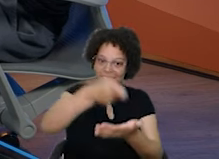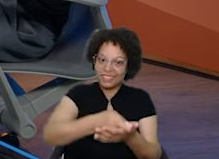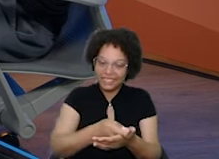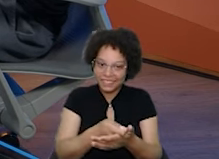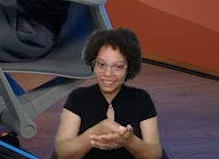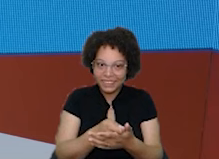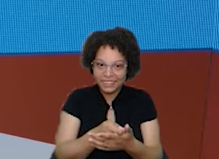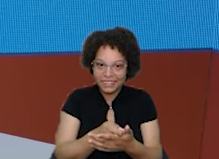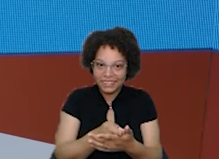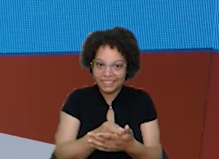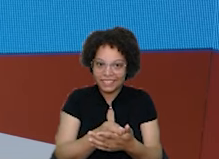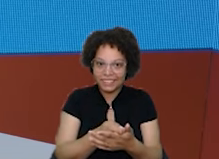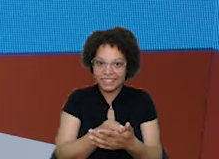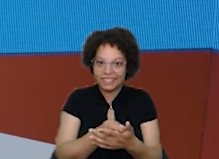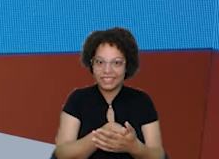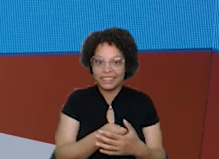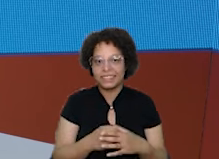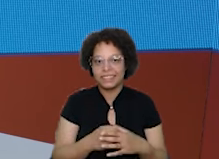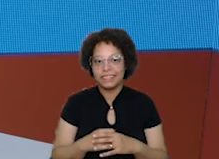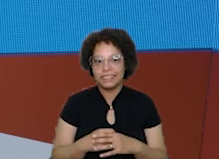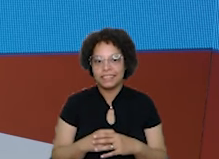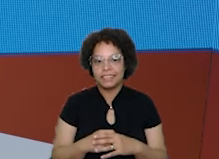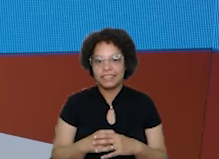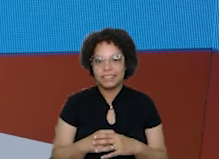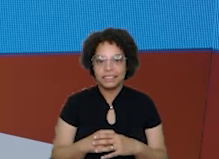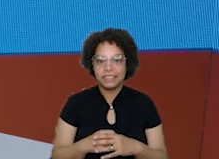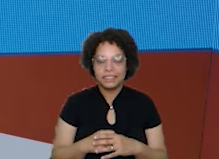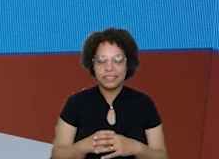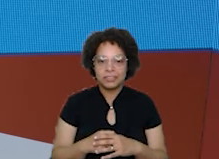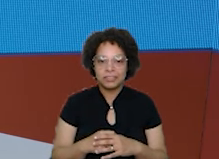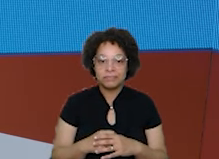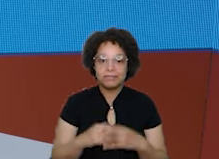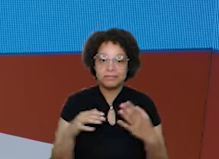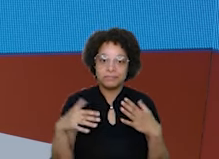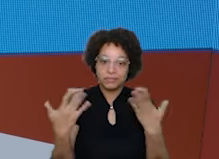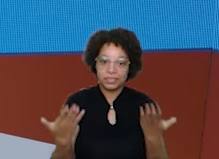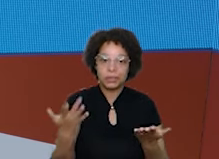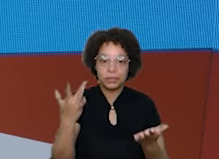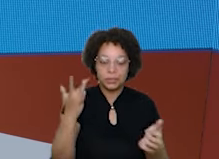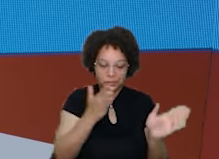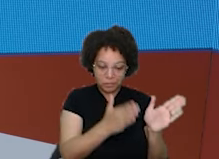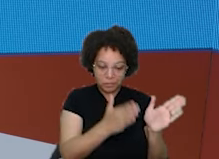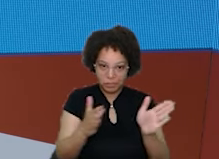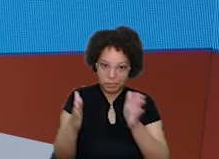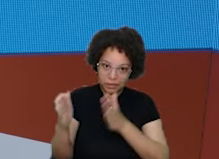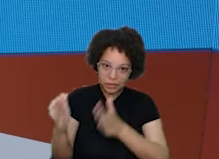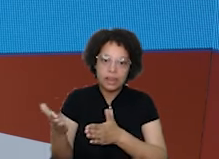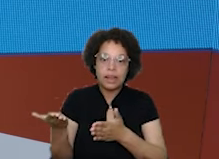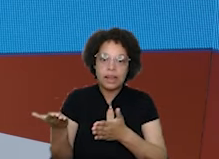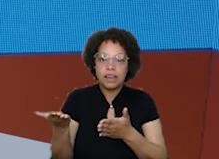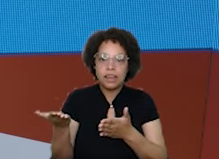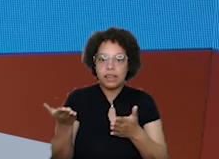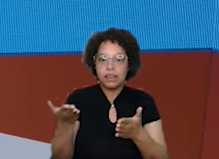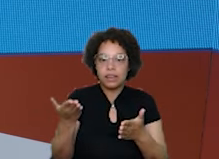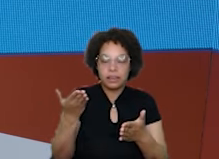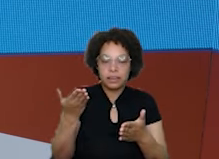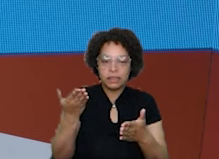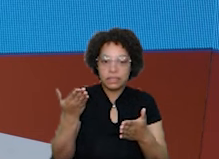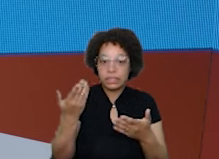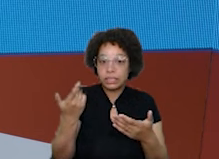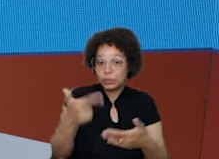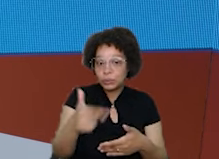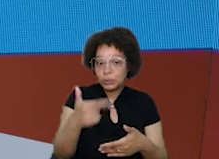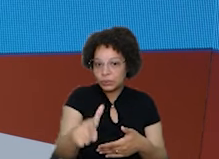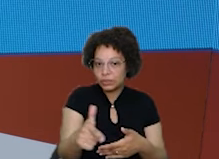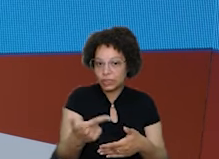coisa flui tanto por favor então orgânico é aquele tráfego que e não existe um uma